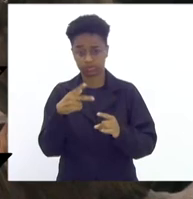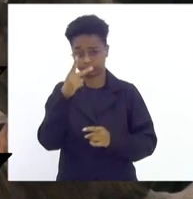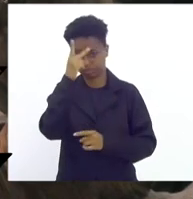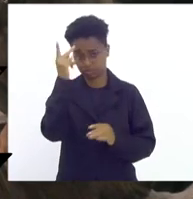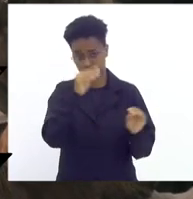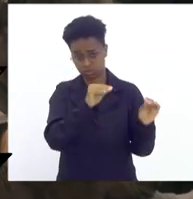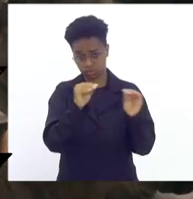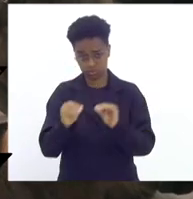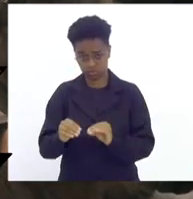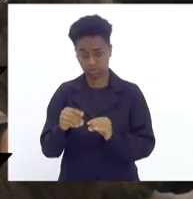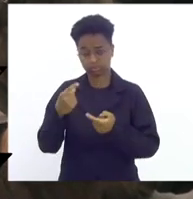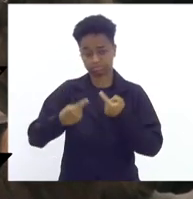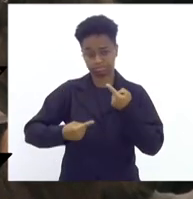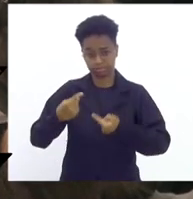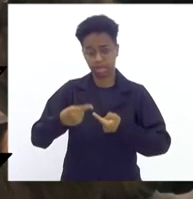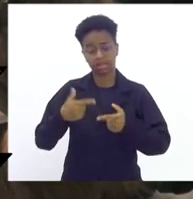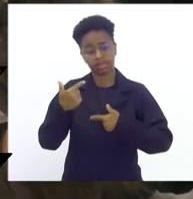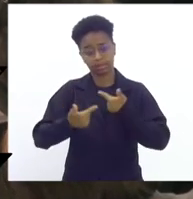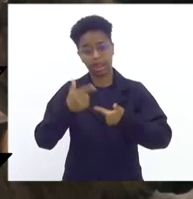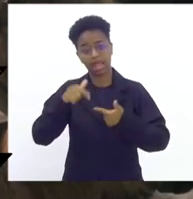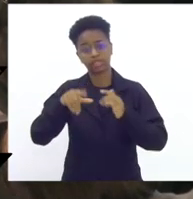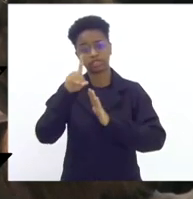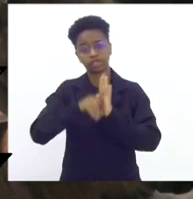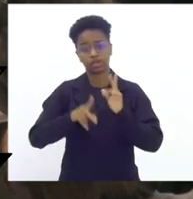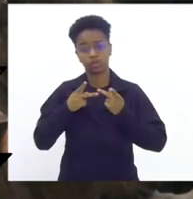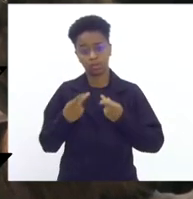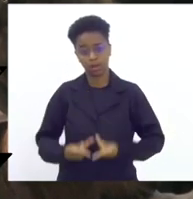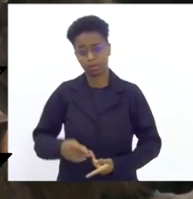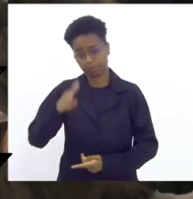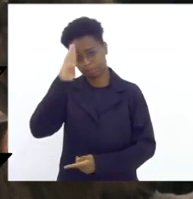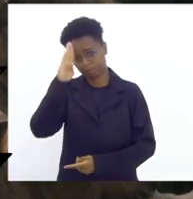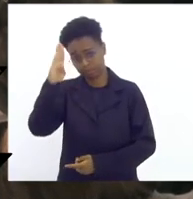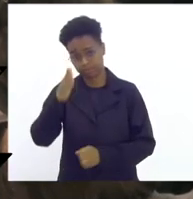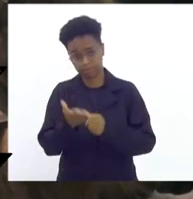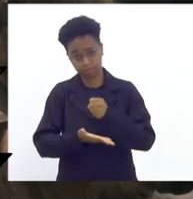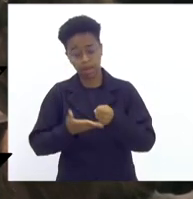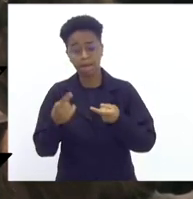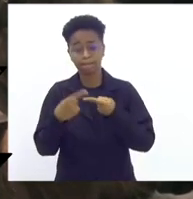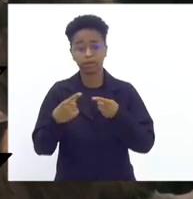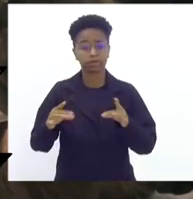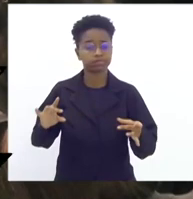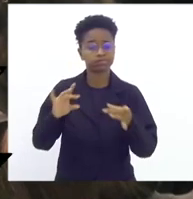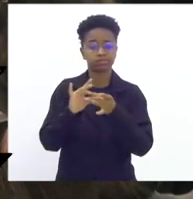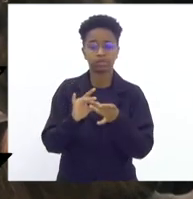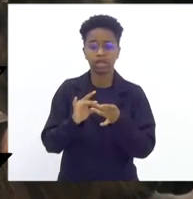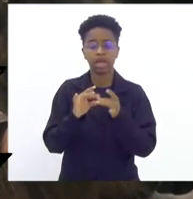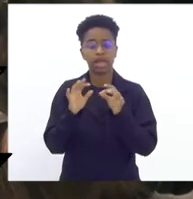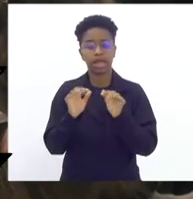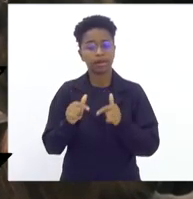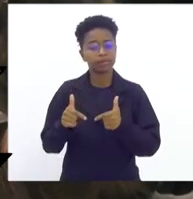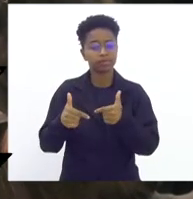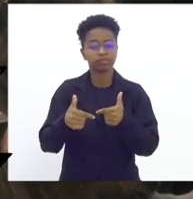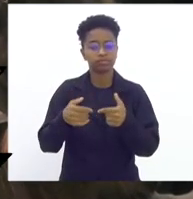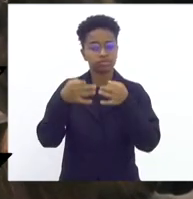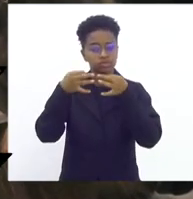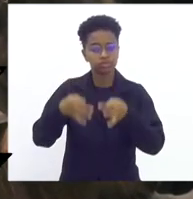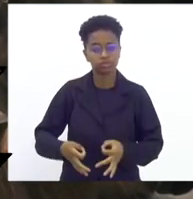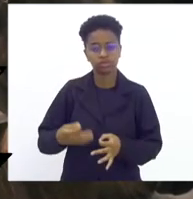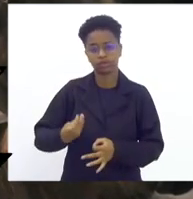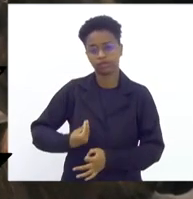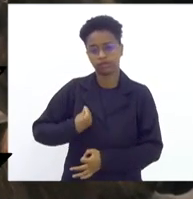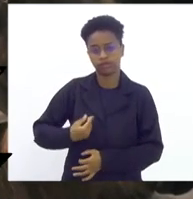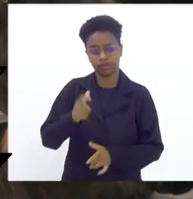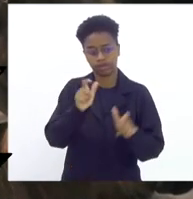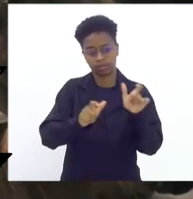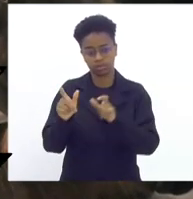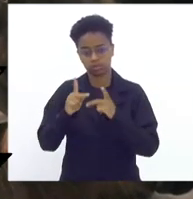o trabalho é um direito humano e é um direito humano fundamental porque tá vinculado diretamente com a realização da dignidade da pessoa humana então